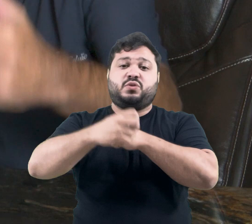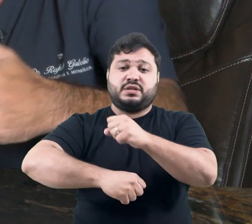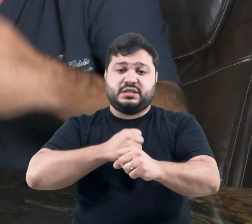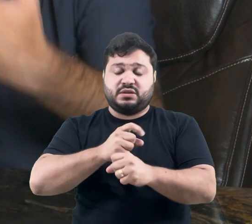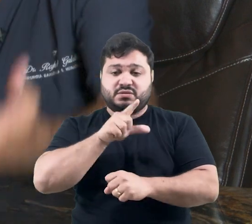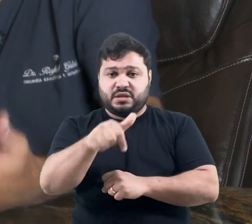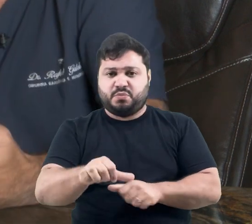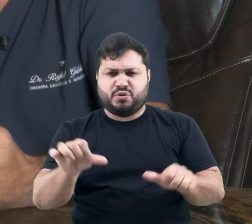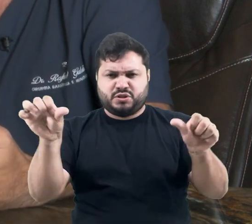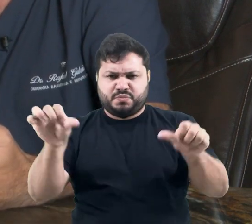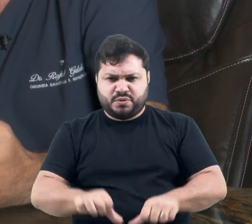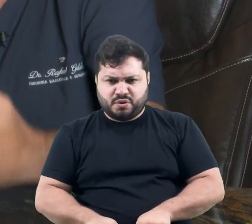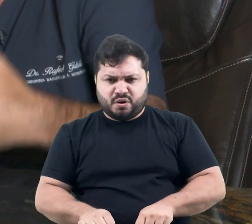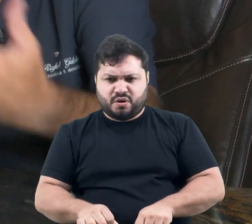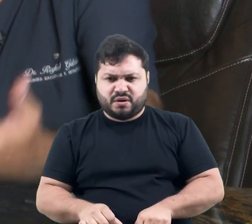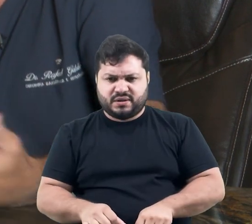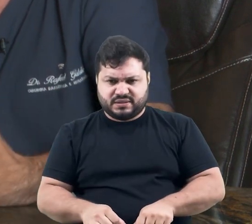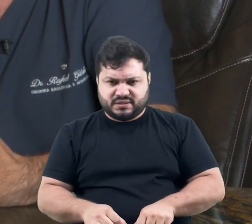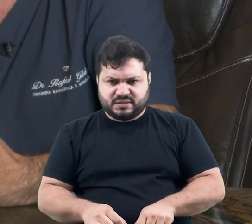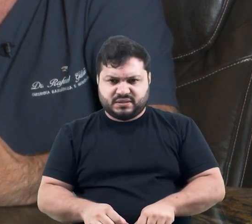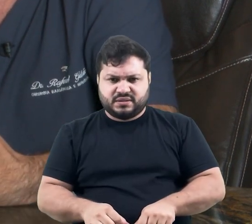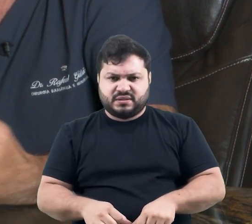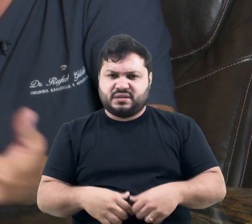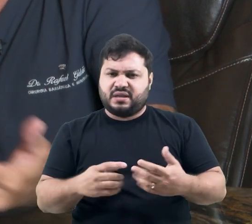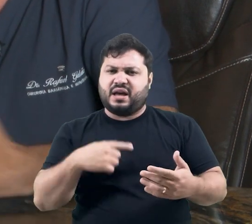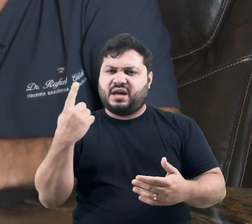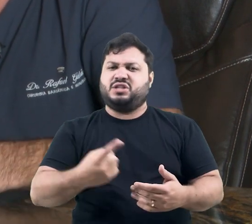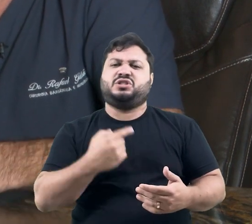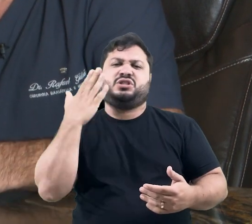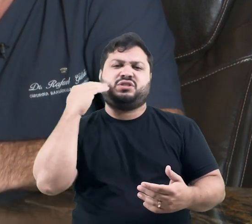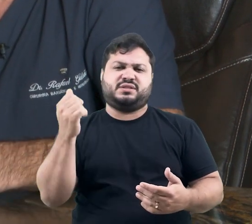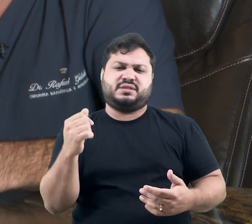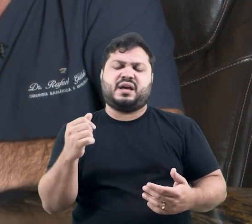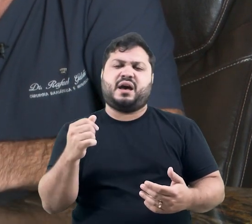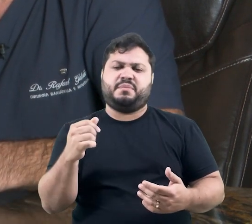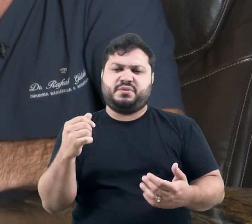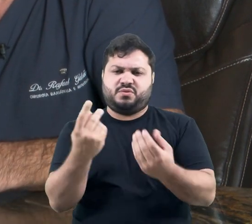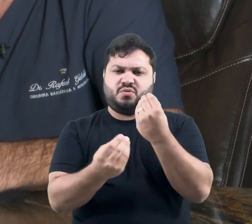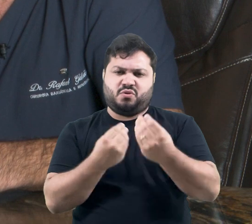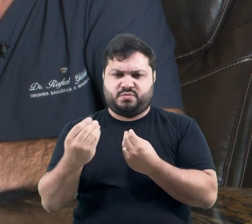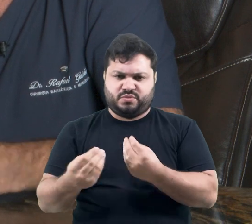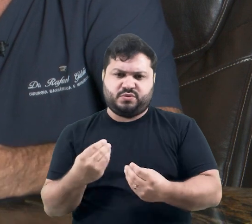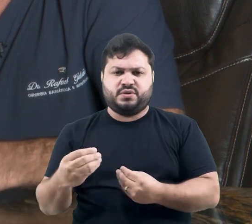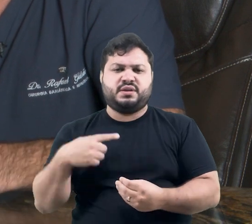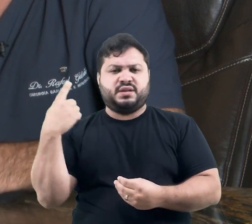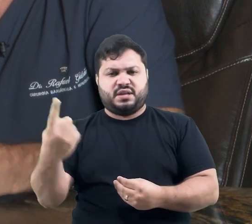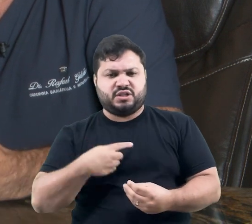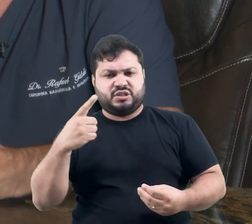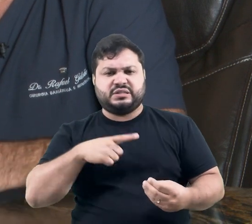anos depois em condições piores ou porque tomou algum susto, a gente sabe o desfecho da história.